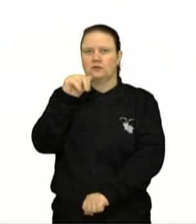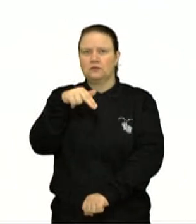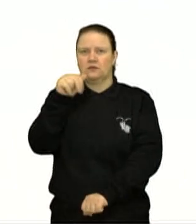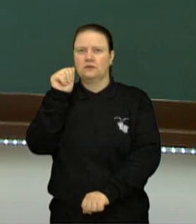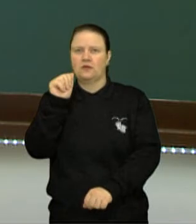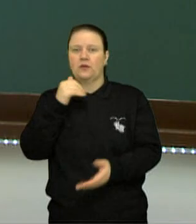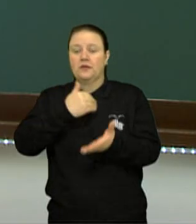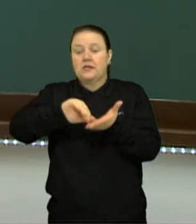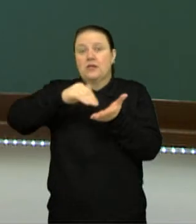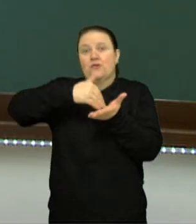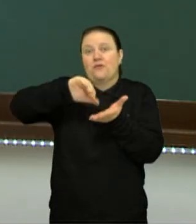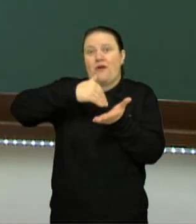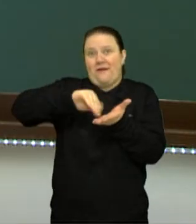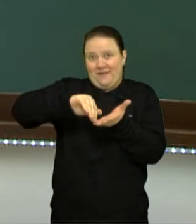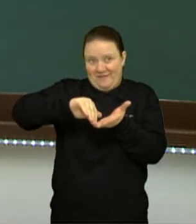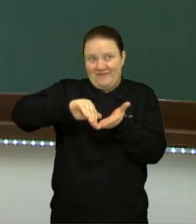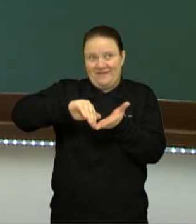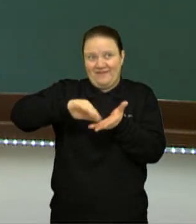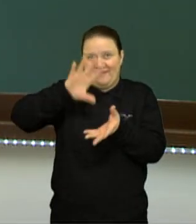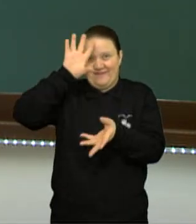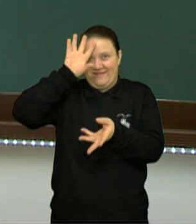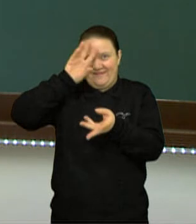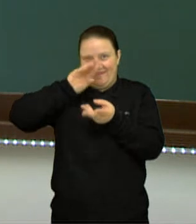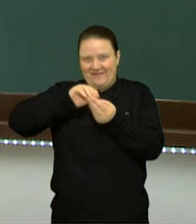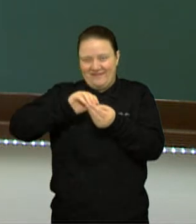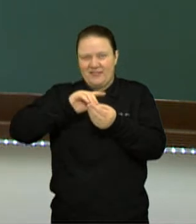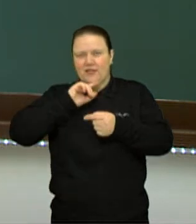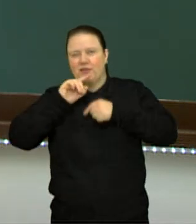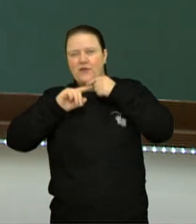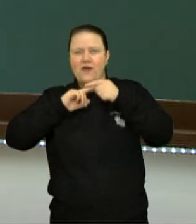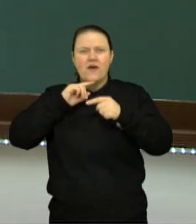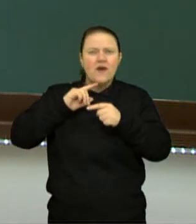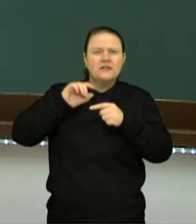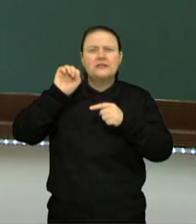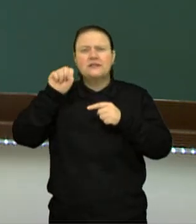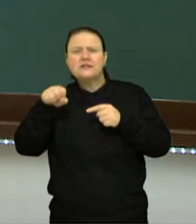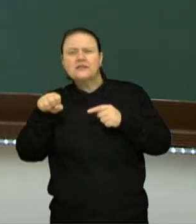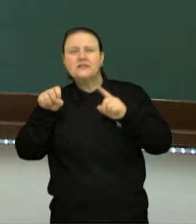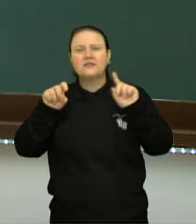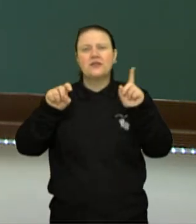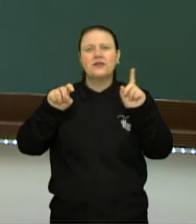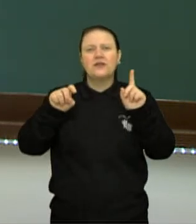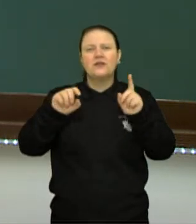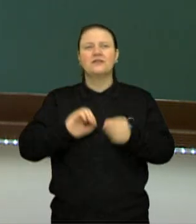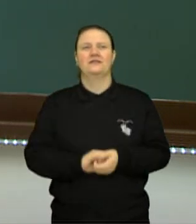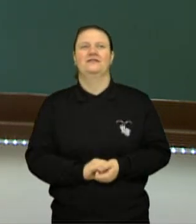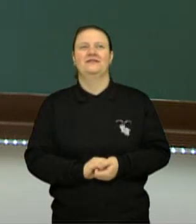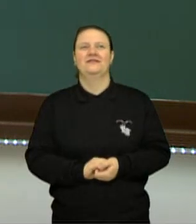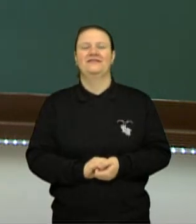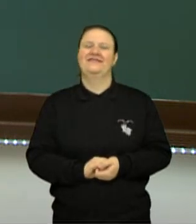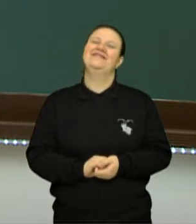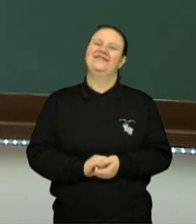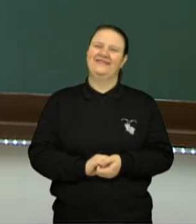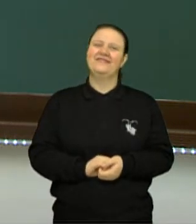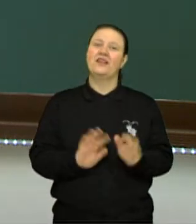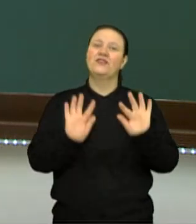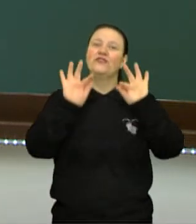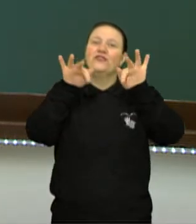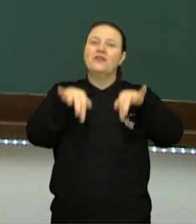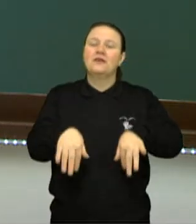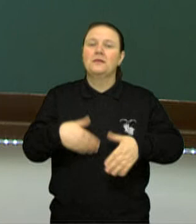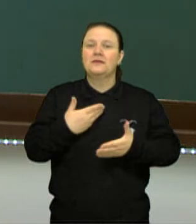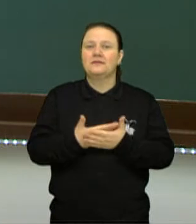acordo? Certo? Alguma dúvida? Sim? Então, terminamos nossa classe. O que